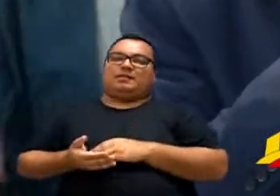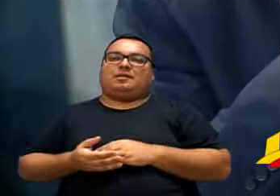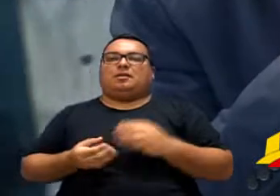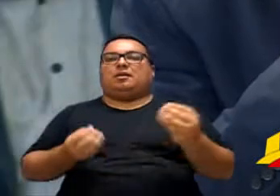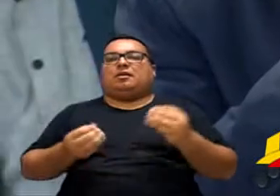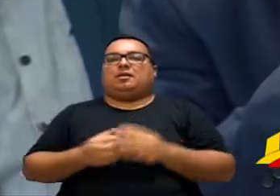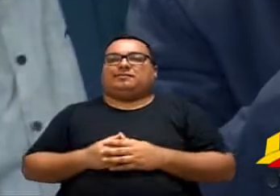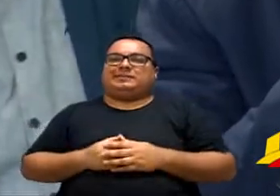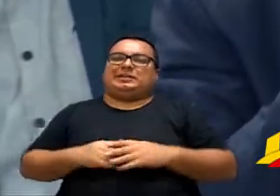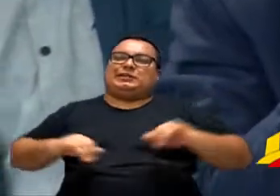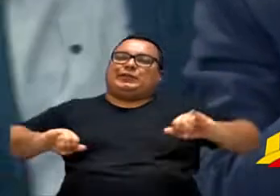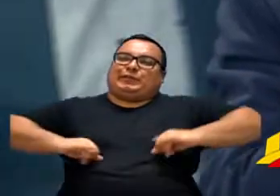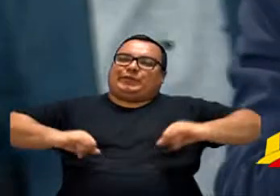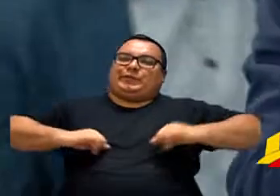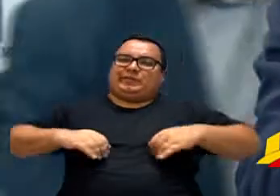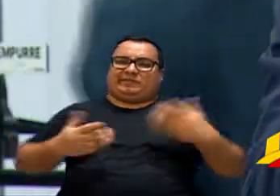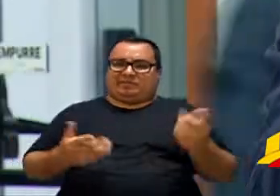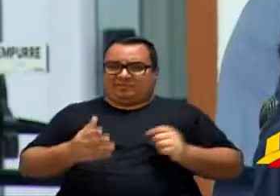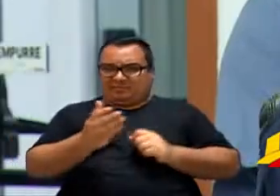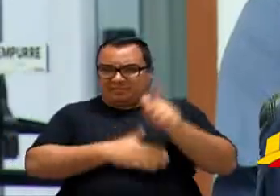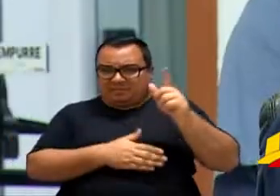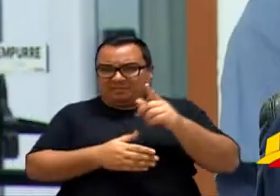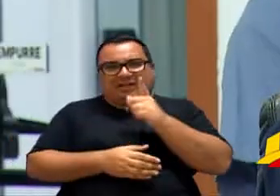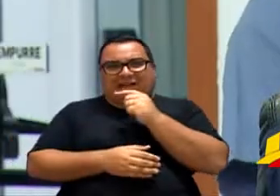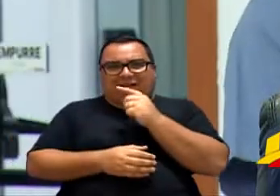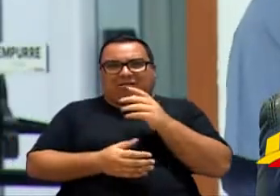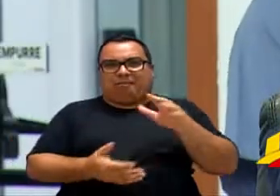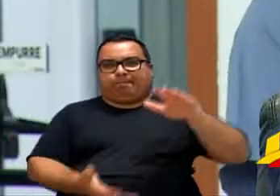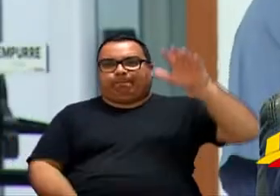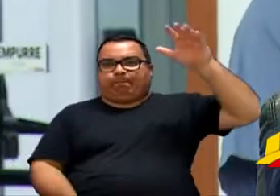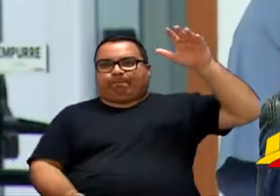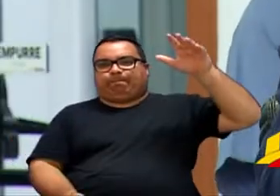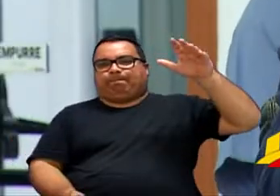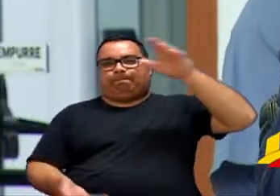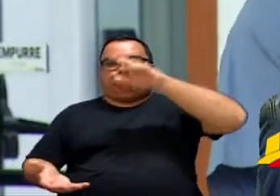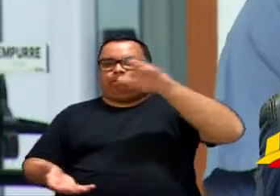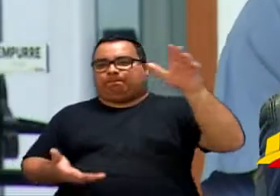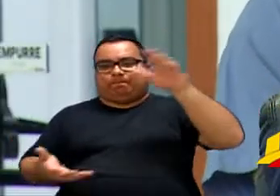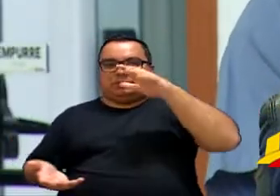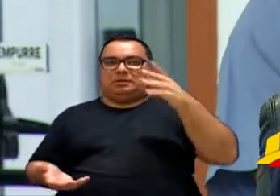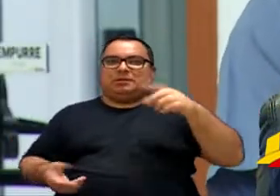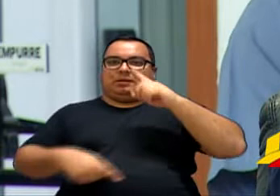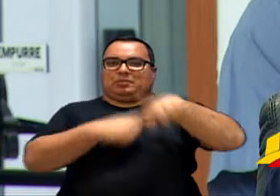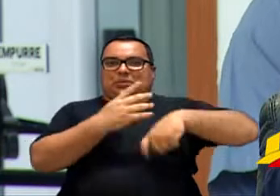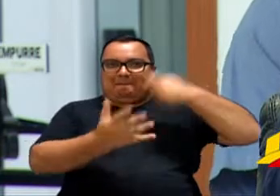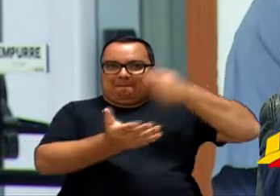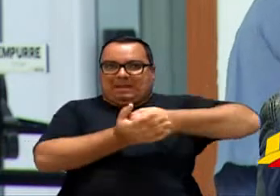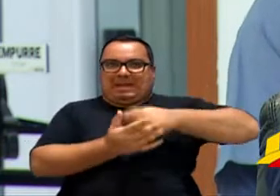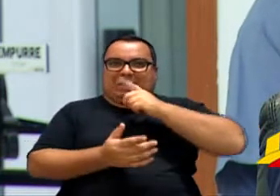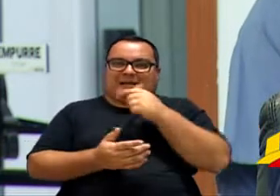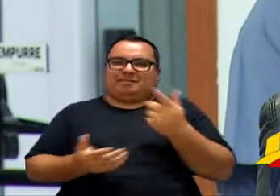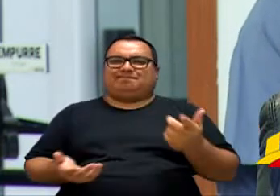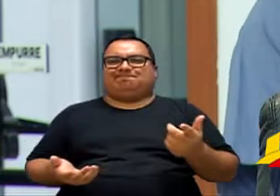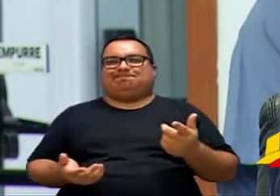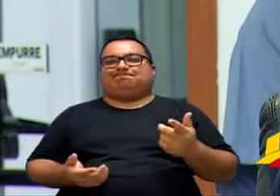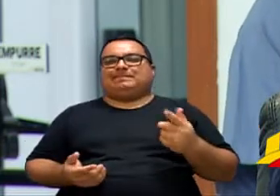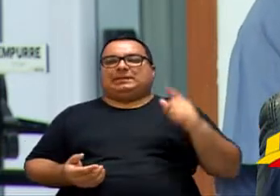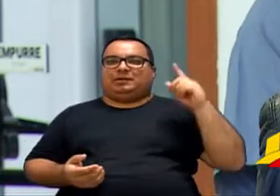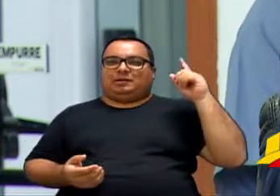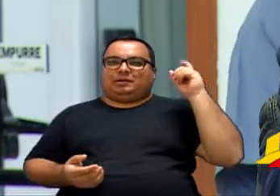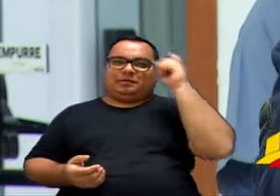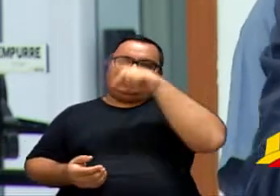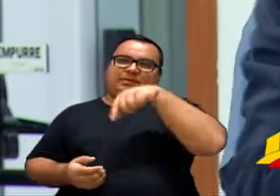ir no mercado comprar galões e água pra levar pra sua casa e pagar aquela conta o valor alto ainda então quer dizer o município da zona norte acabou